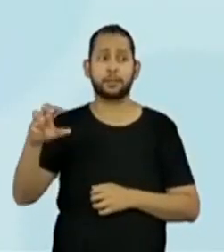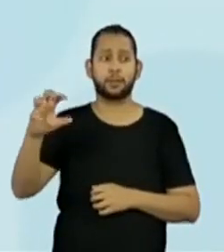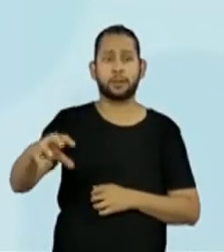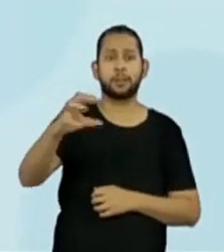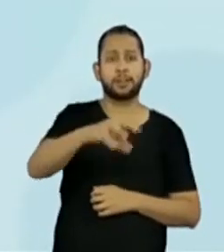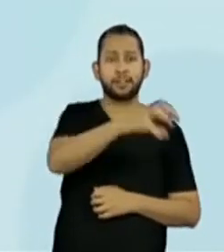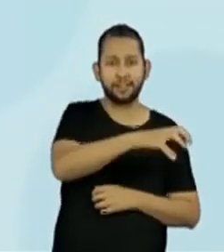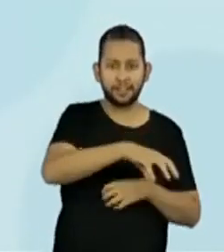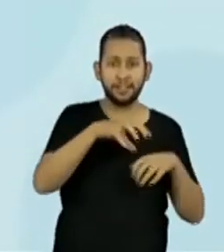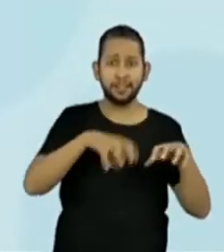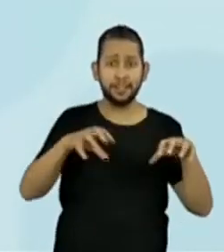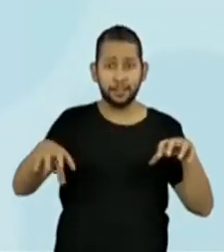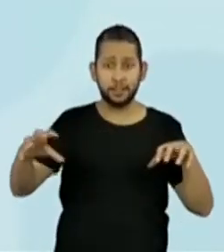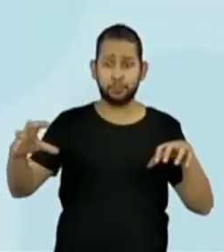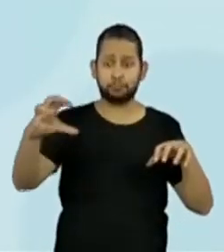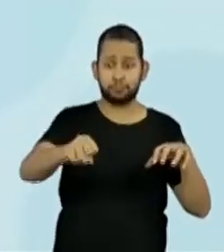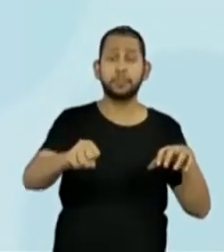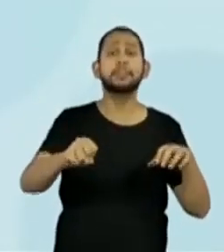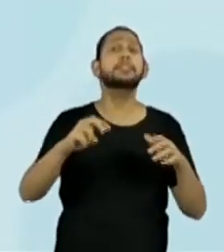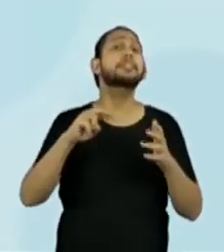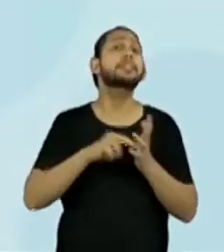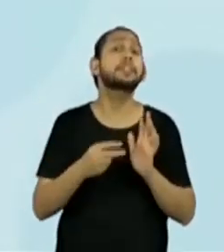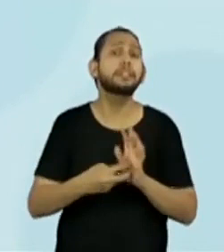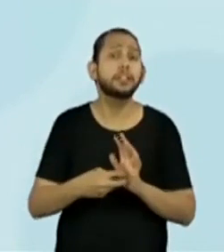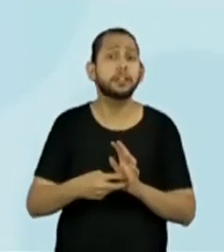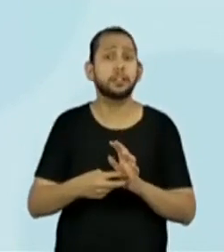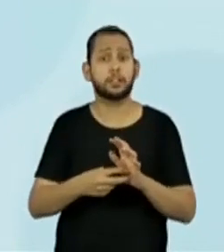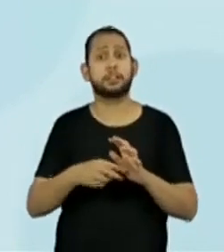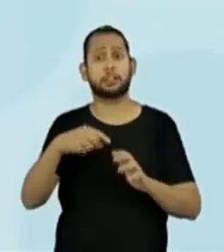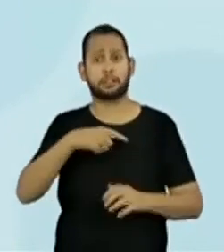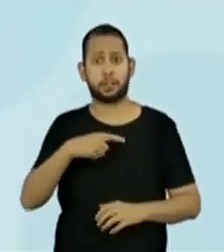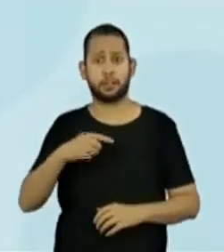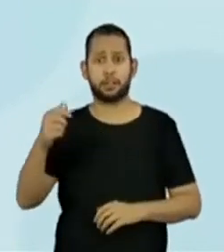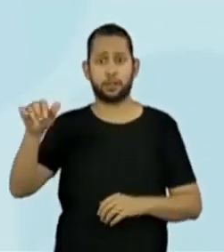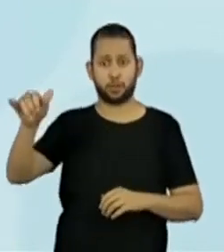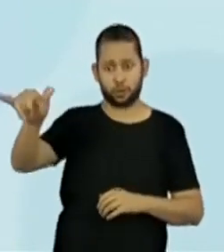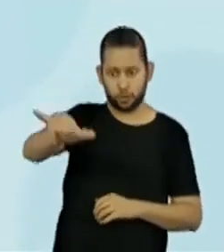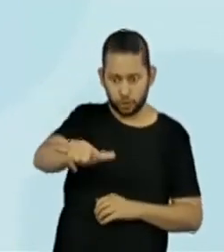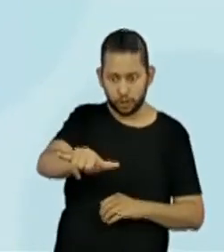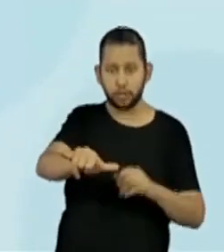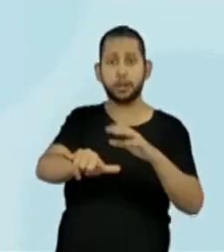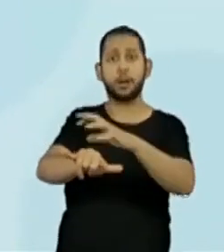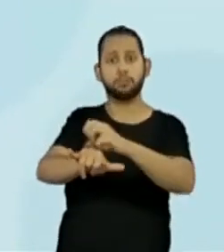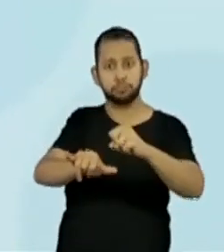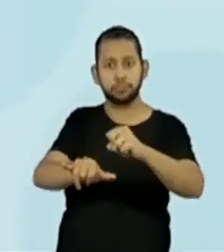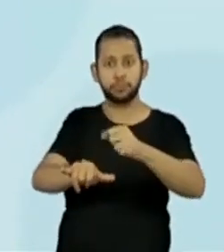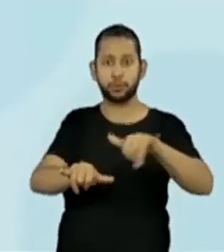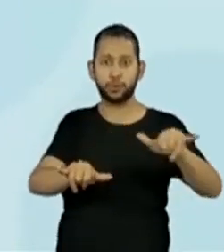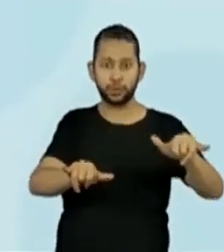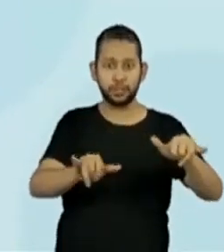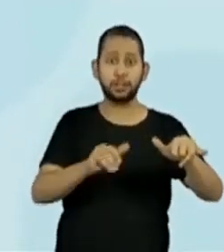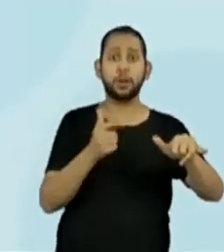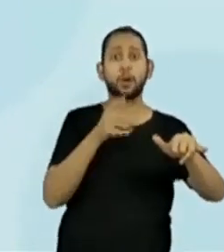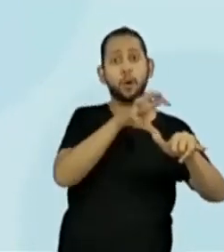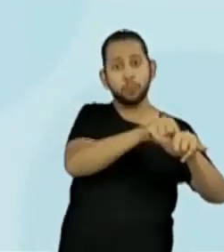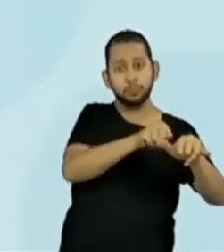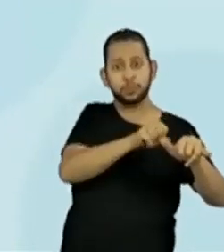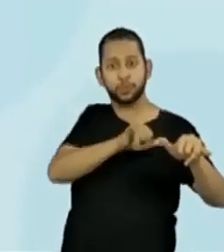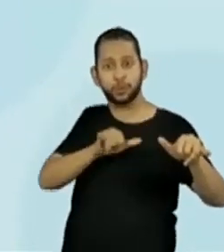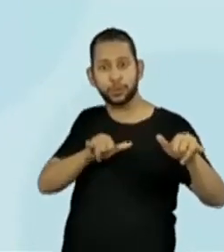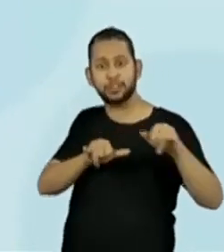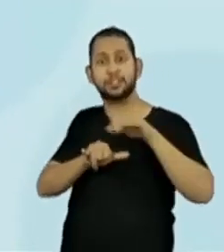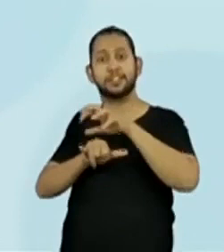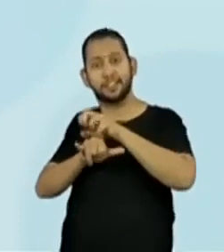da transferência de energia de um ser vivo para o outro. A cadeia alimentar vai mostrar